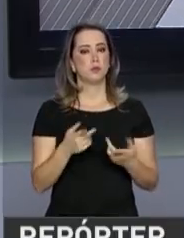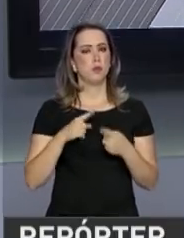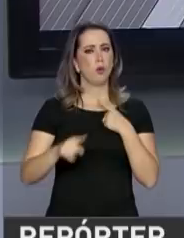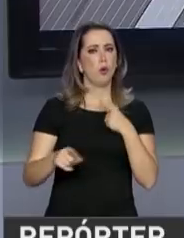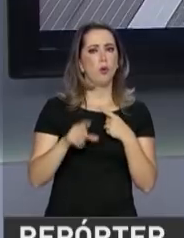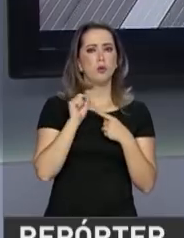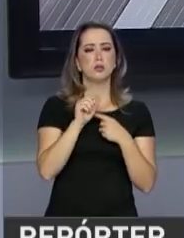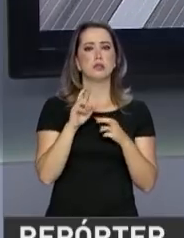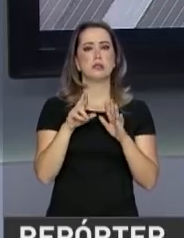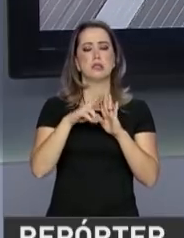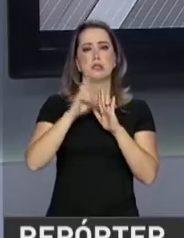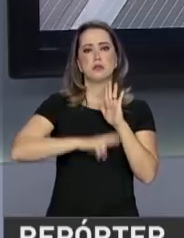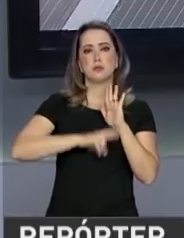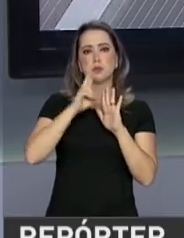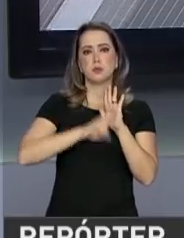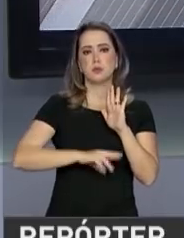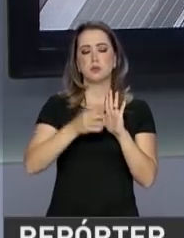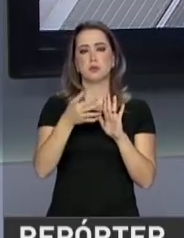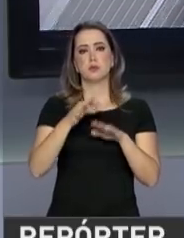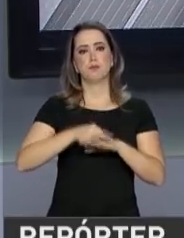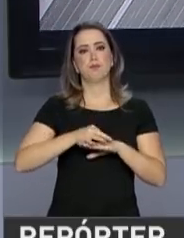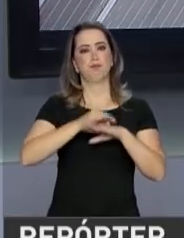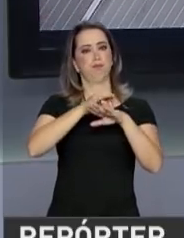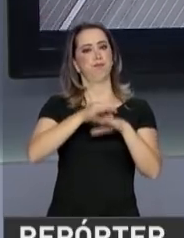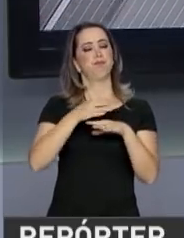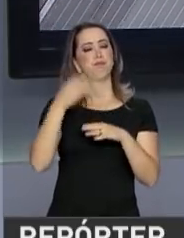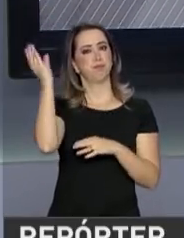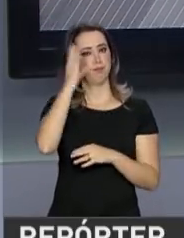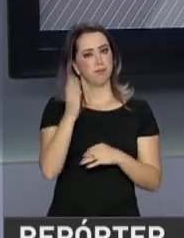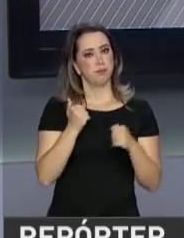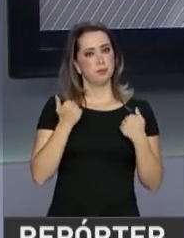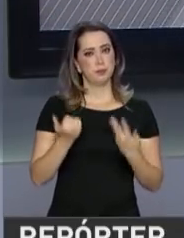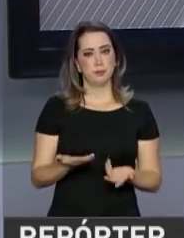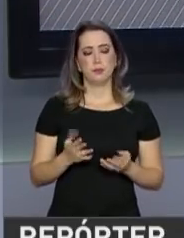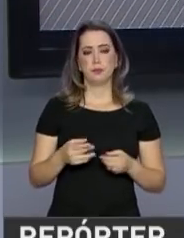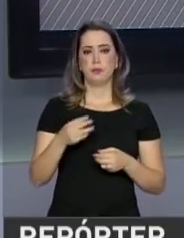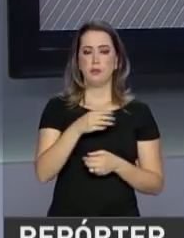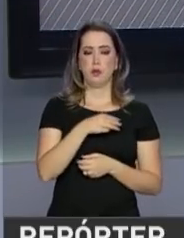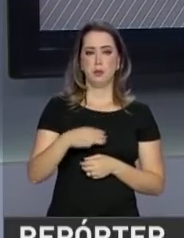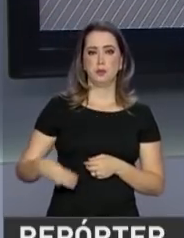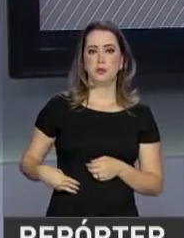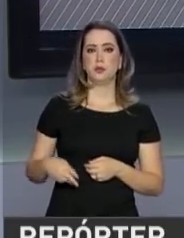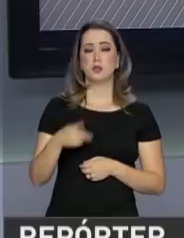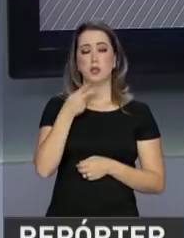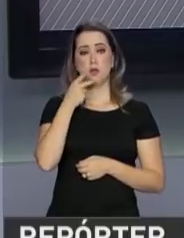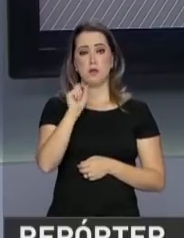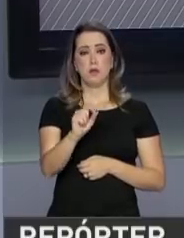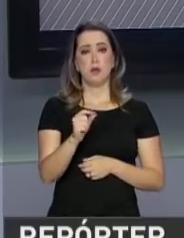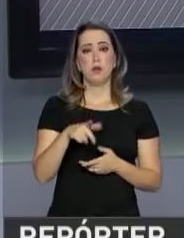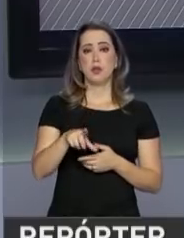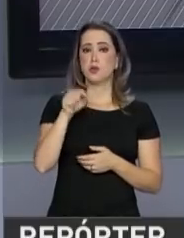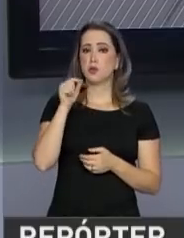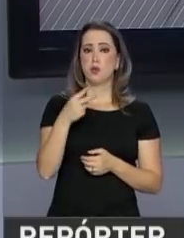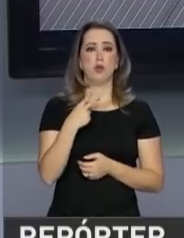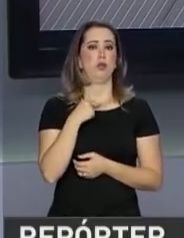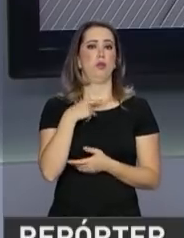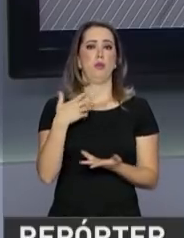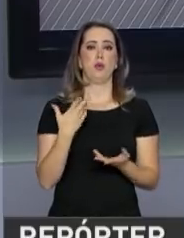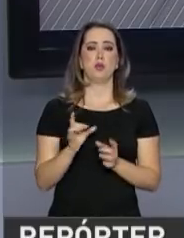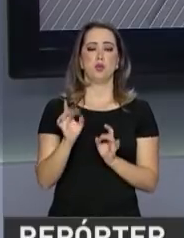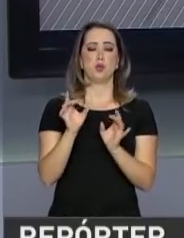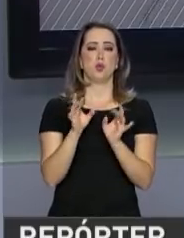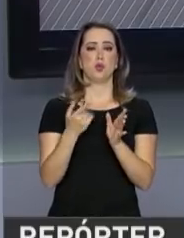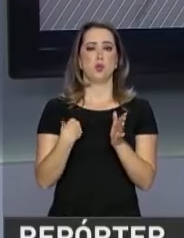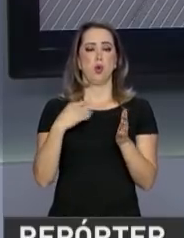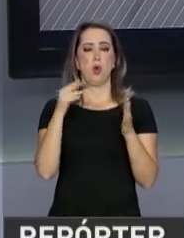contra as restrições à carne brasileira segundo o ministro da agricultura pecuária e abastecimento a decisão não foi tomada com